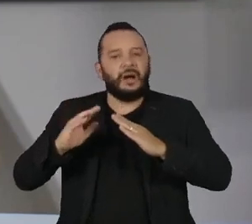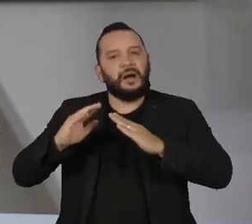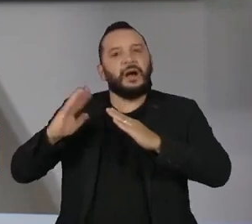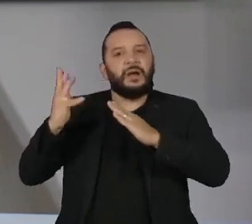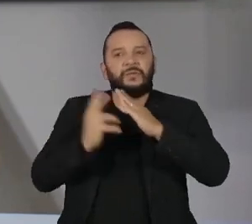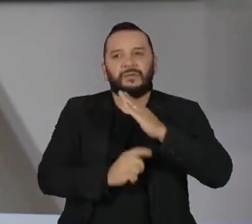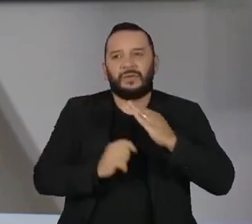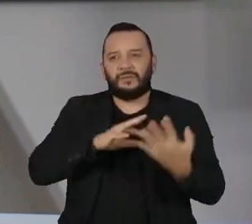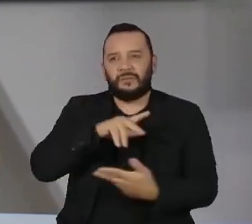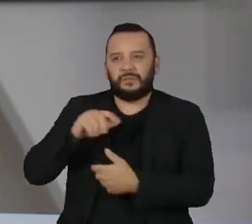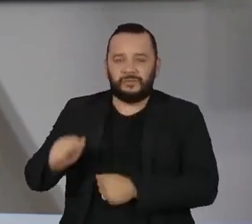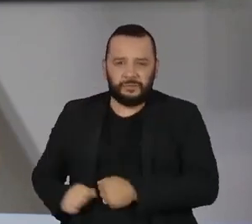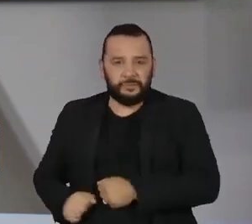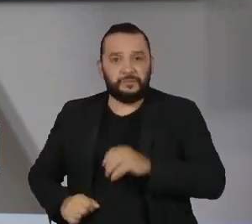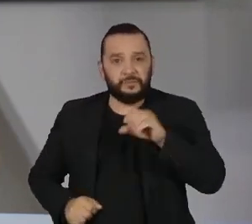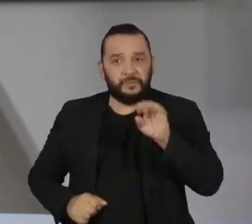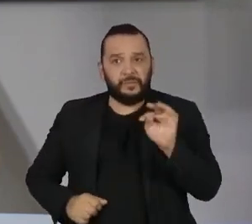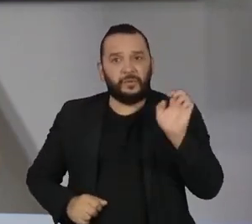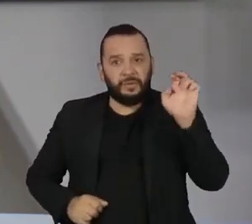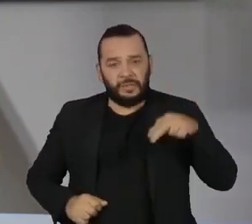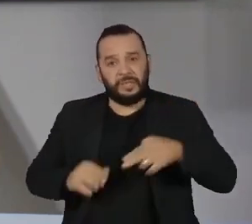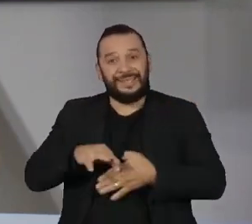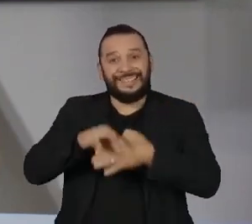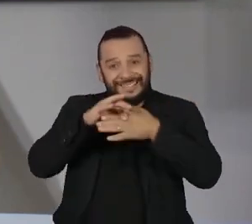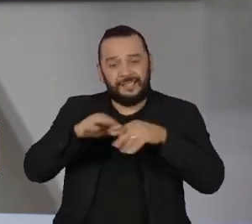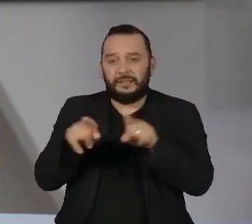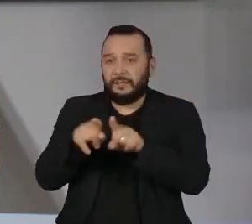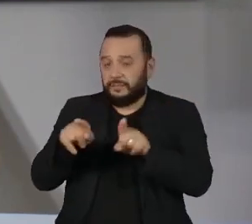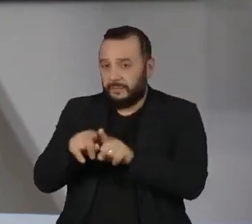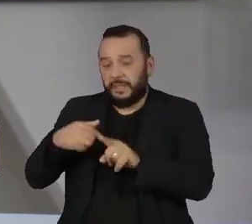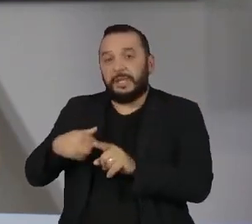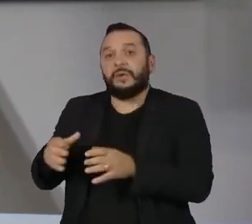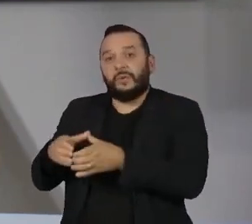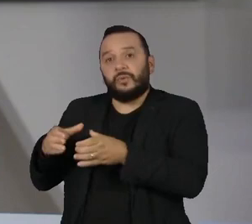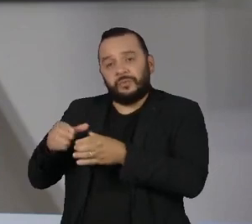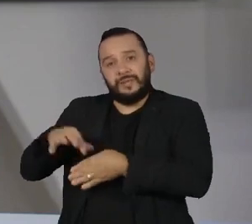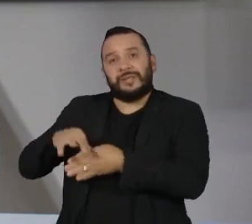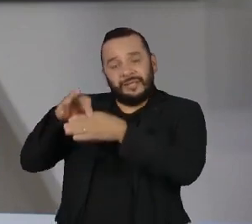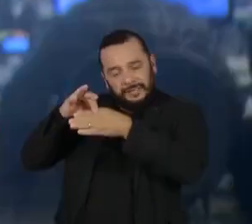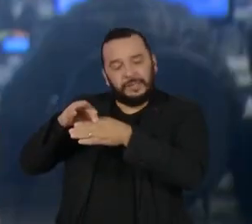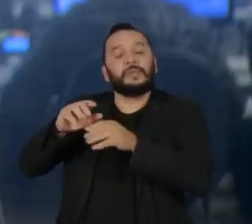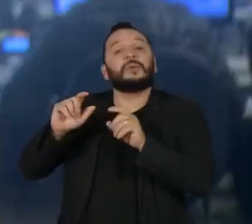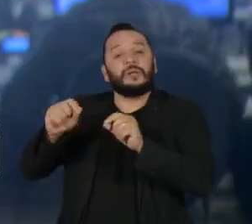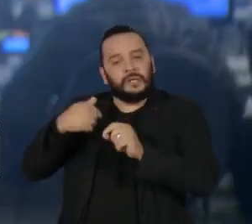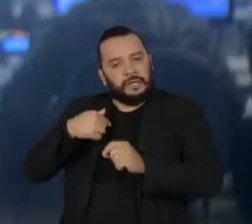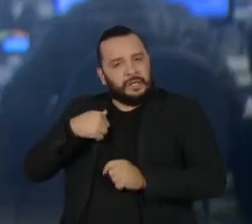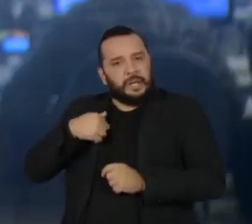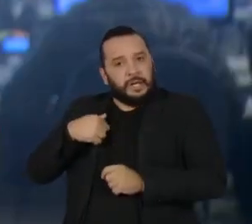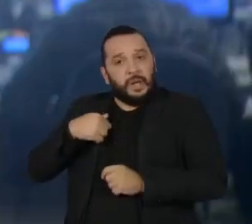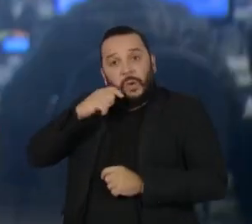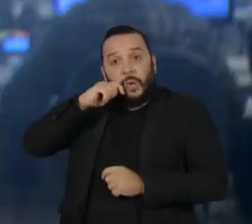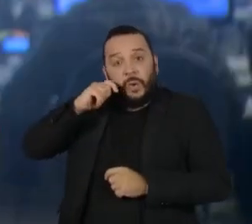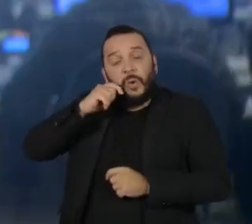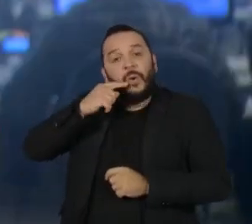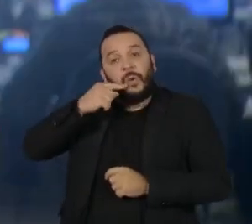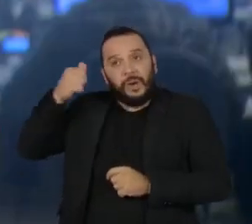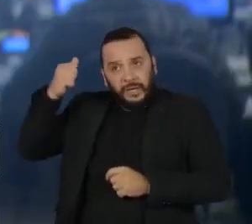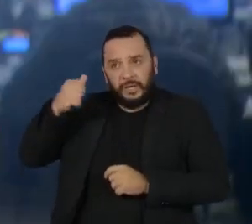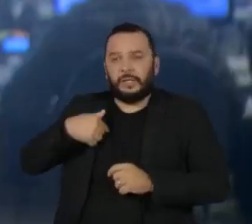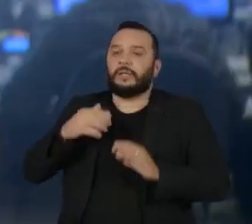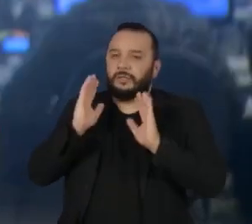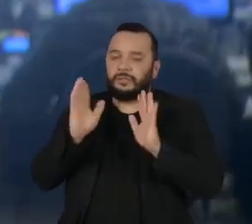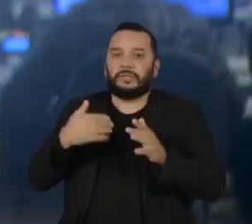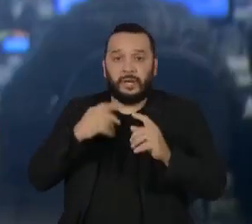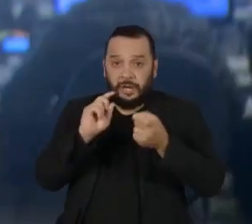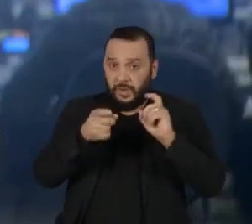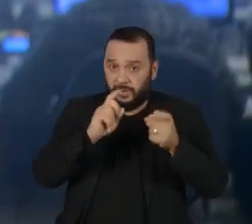Líderes da OTAN, a Aliança Militar do Ocidente e da Ucrânia estão em reunião na Bélgica. É mais uma demonstração de apoio